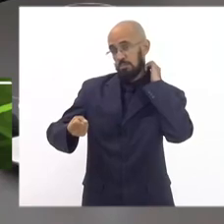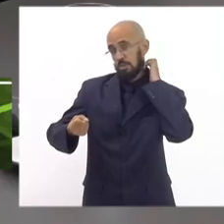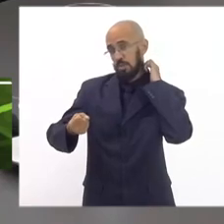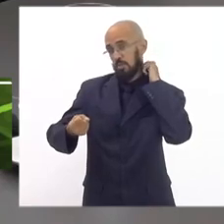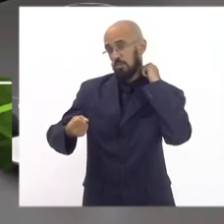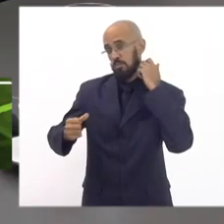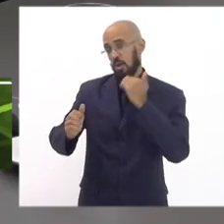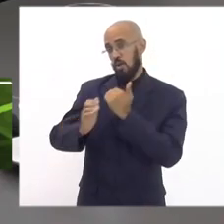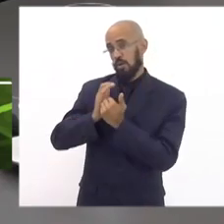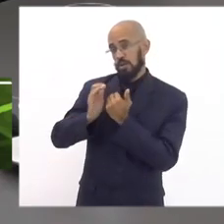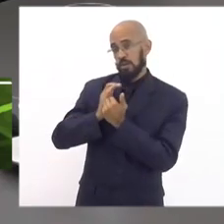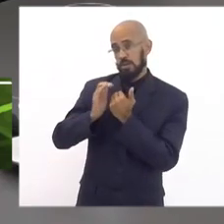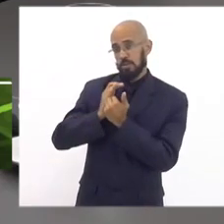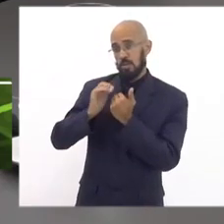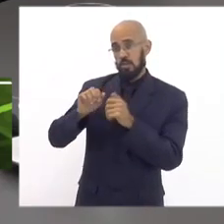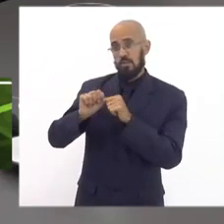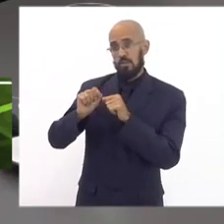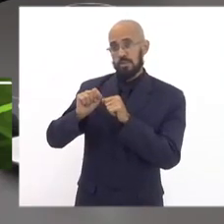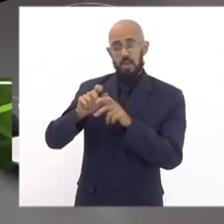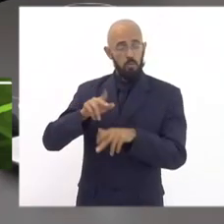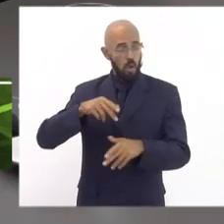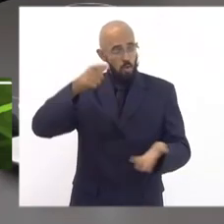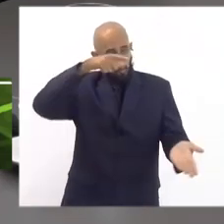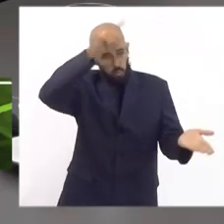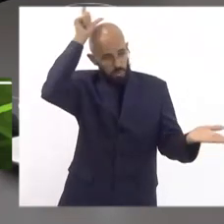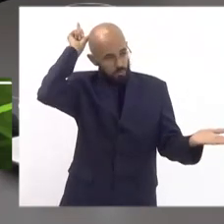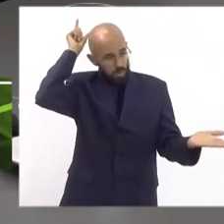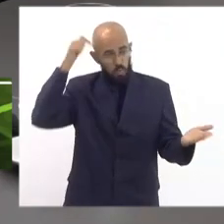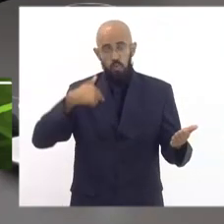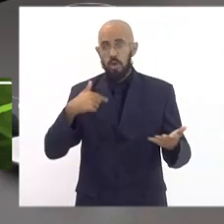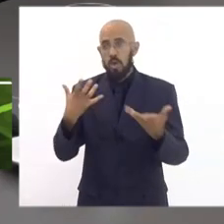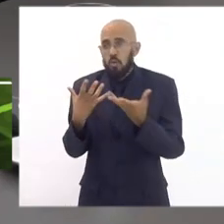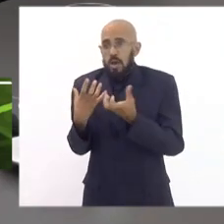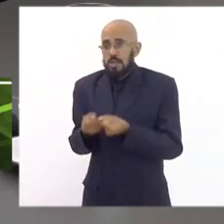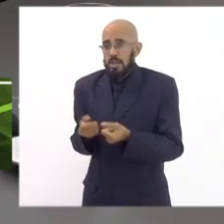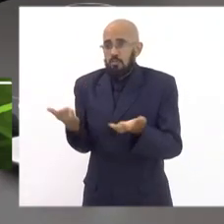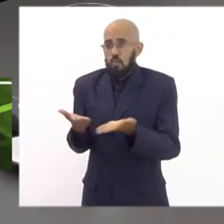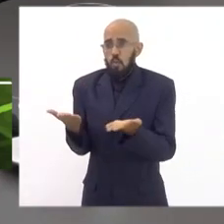seguir a linha do deputado Luiz Paulo. Eu recebo hoje, no final do dia,